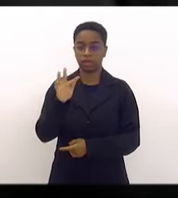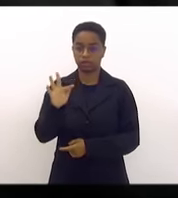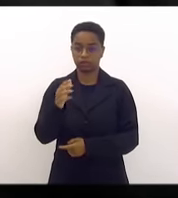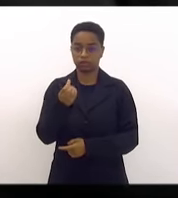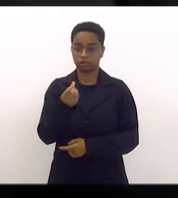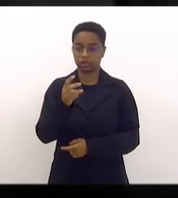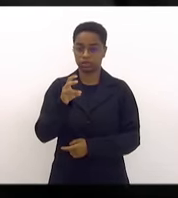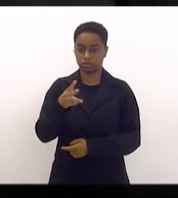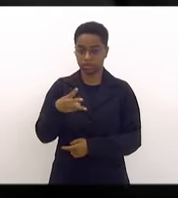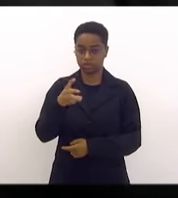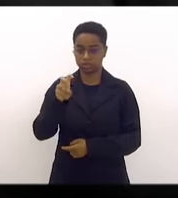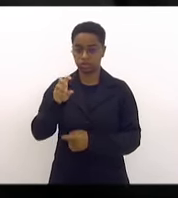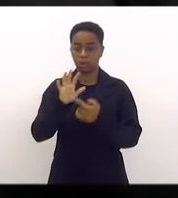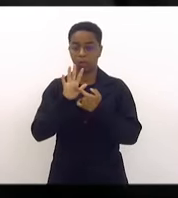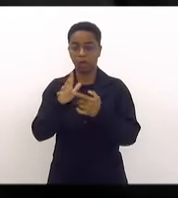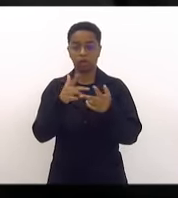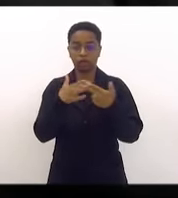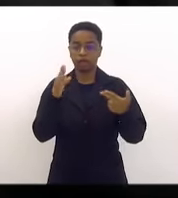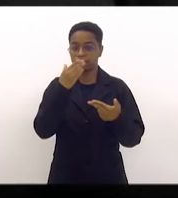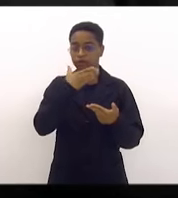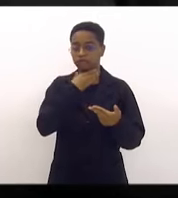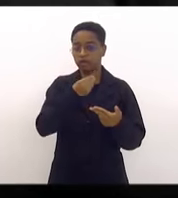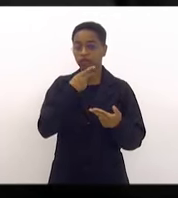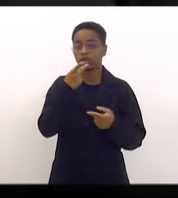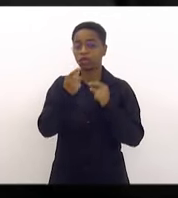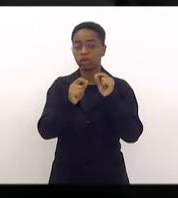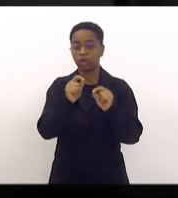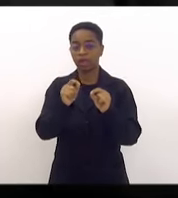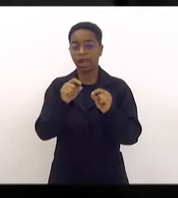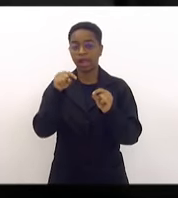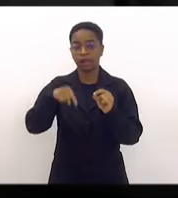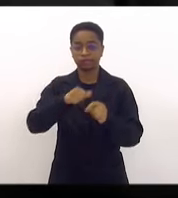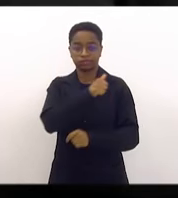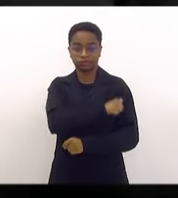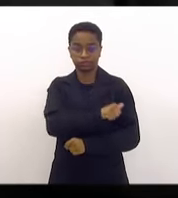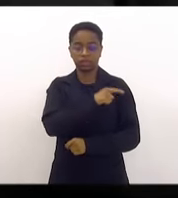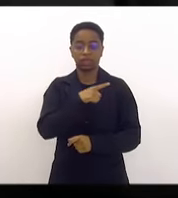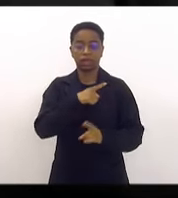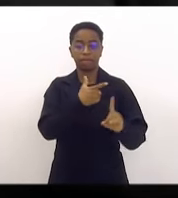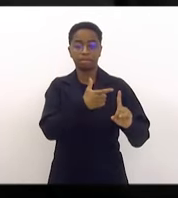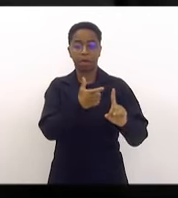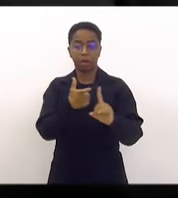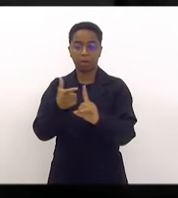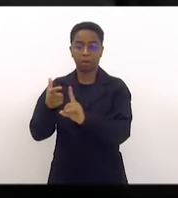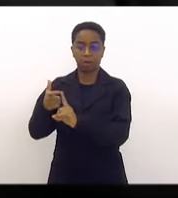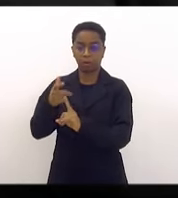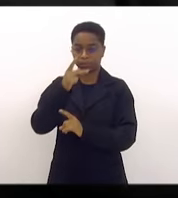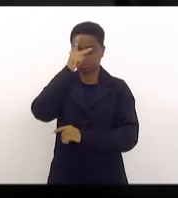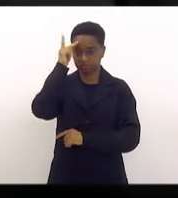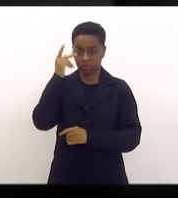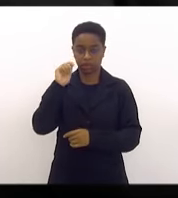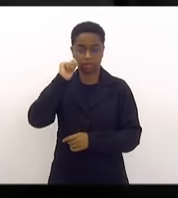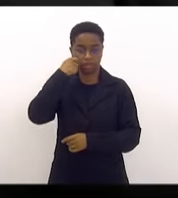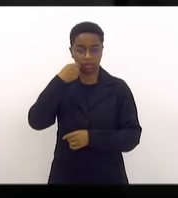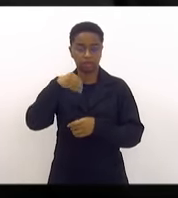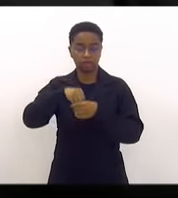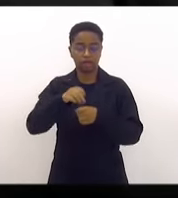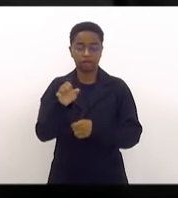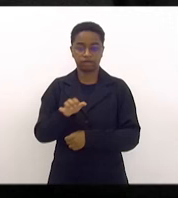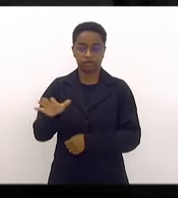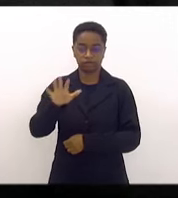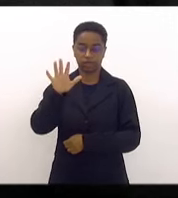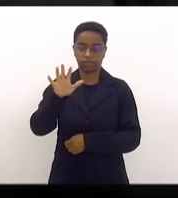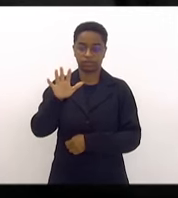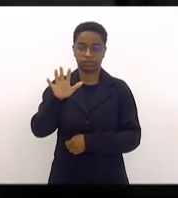absolutamente falsa na minha concepção dizendo que no Rio de Janeiro está vendo um genocídio de pessoas negras dentro das Comunidades sem